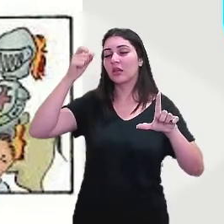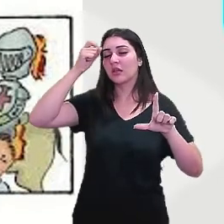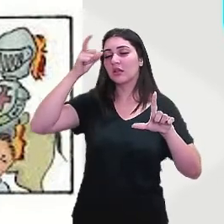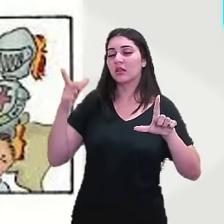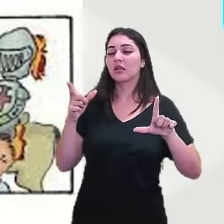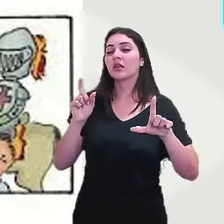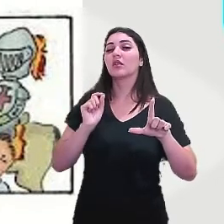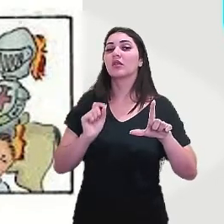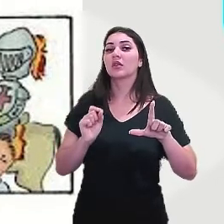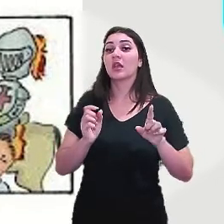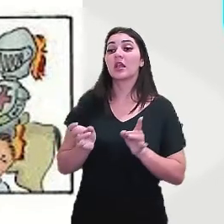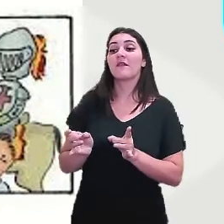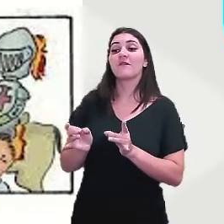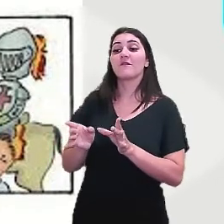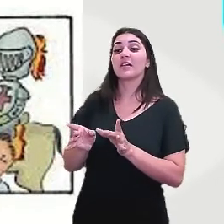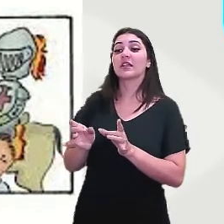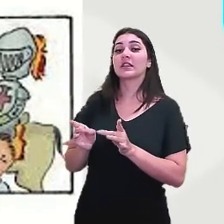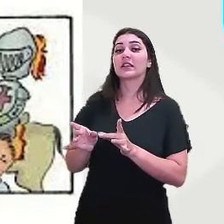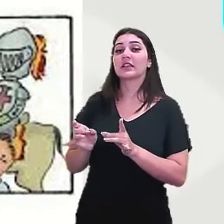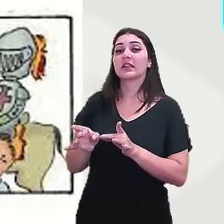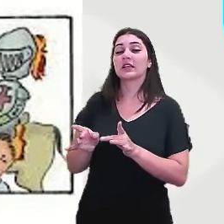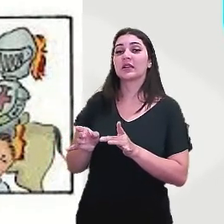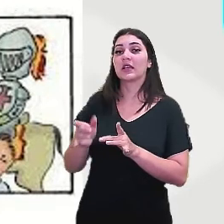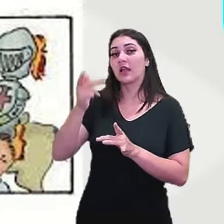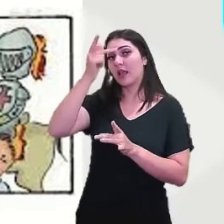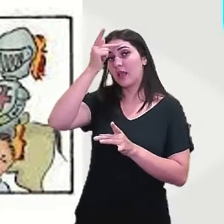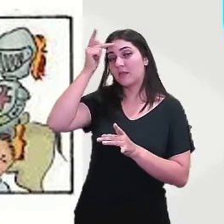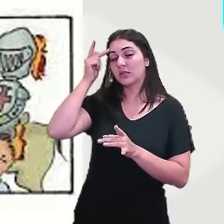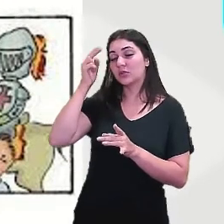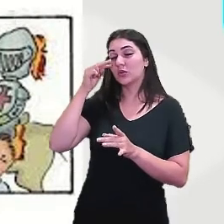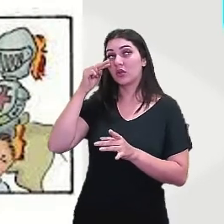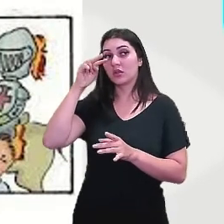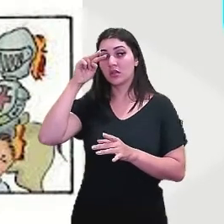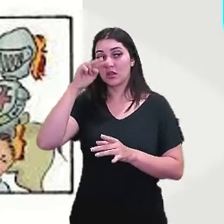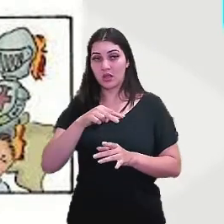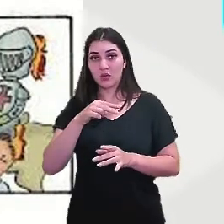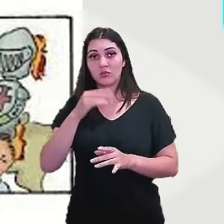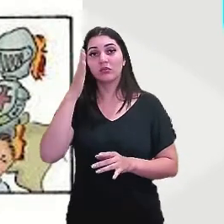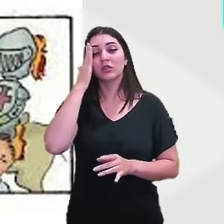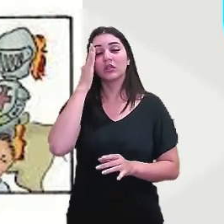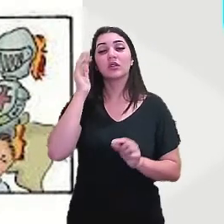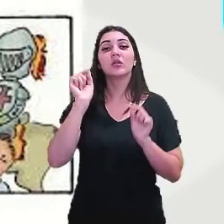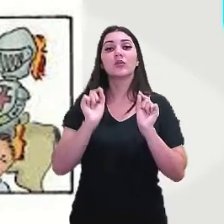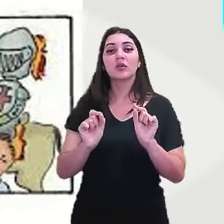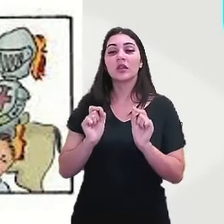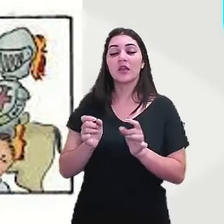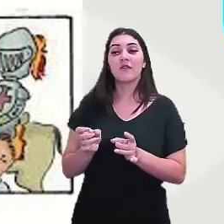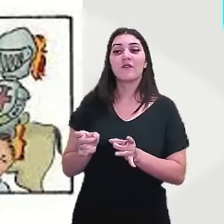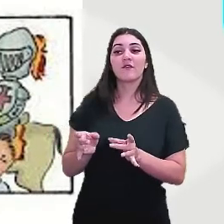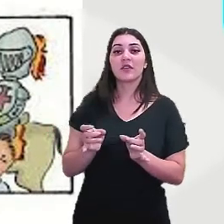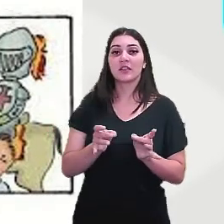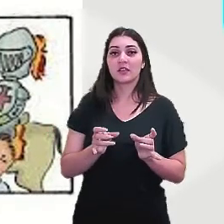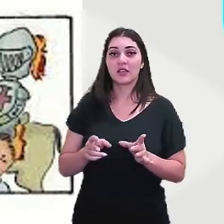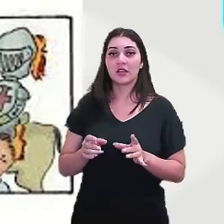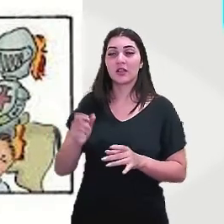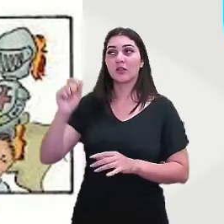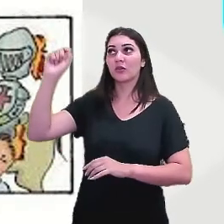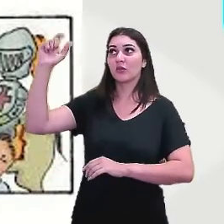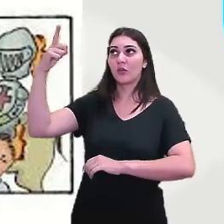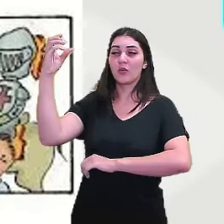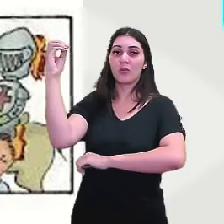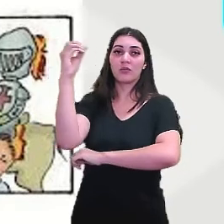Aí ele na terceira imagem, no terceiro quadrinho, disse: aproveite para ver também. Por